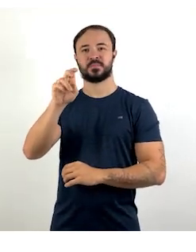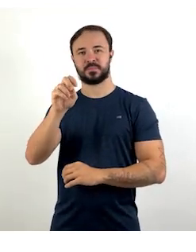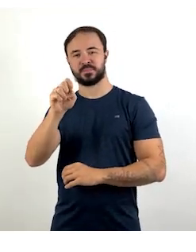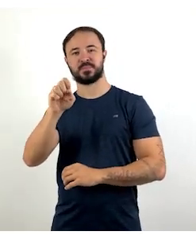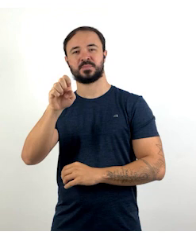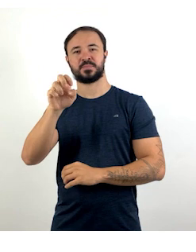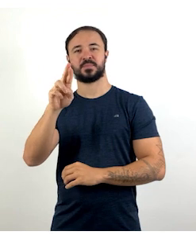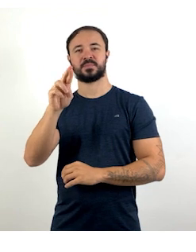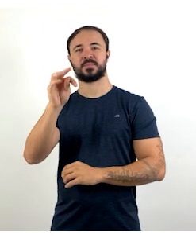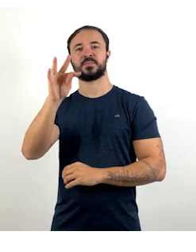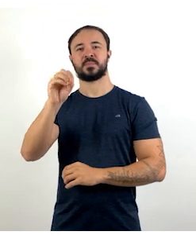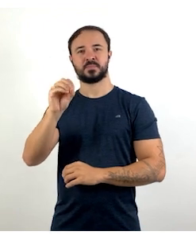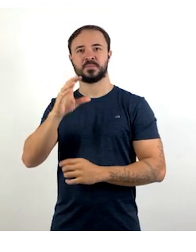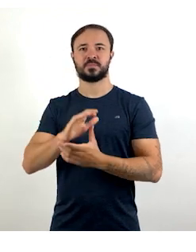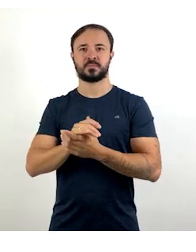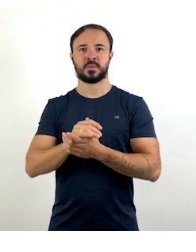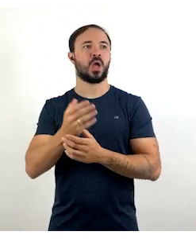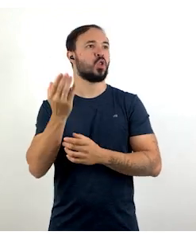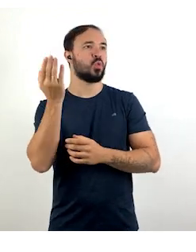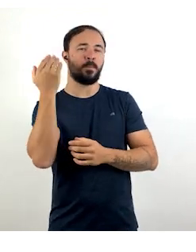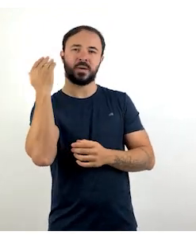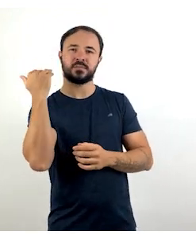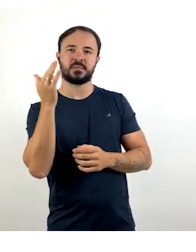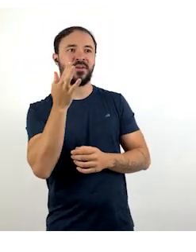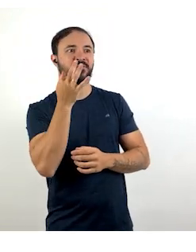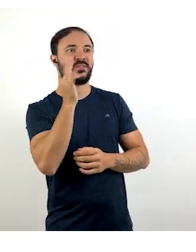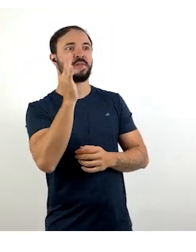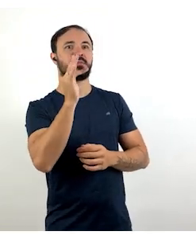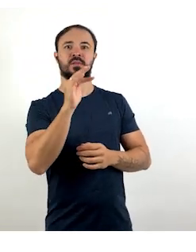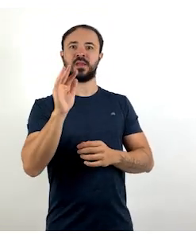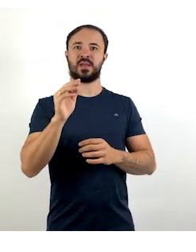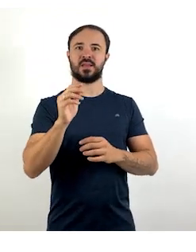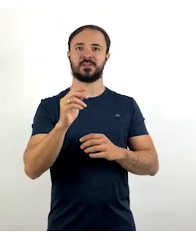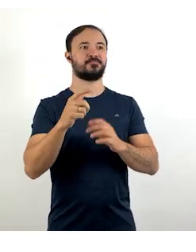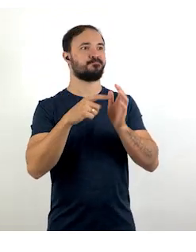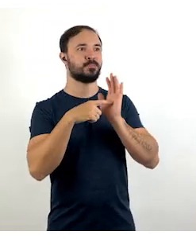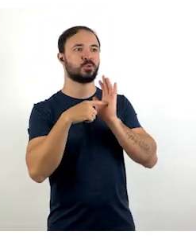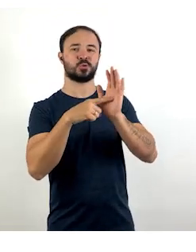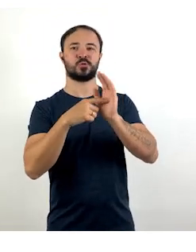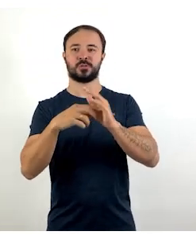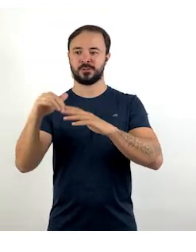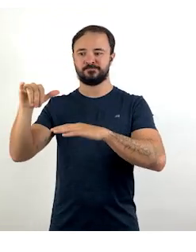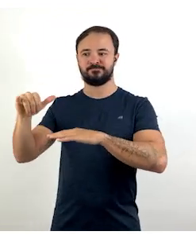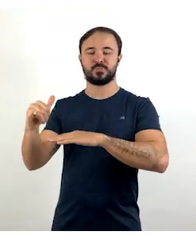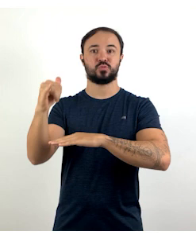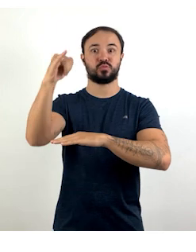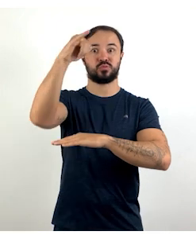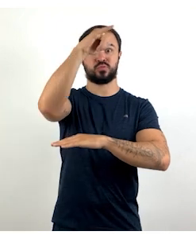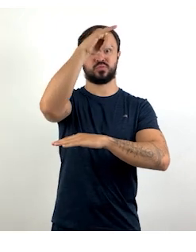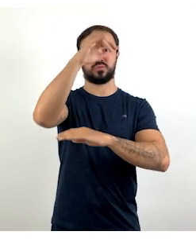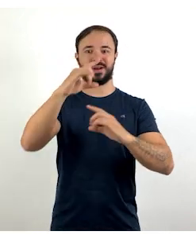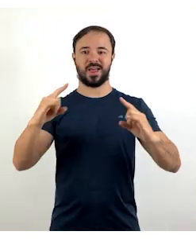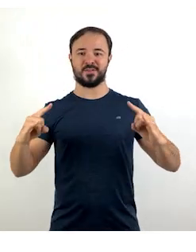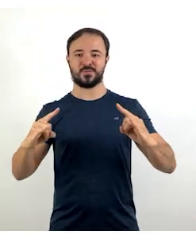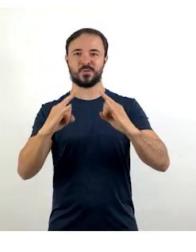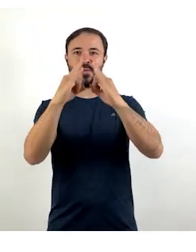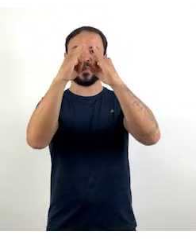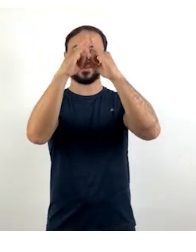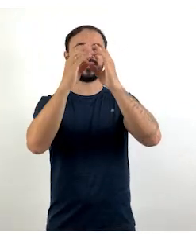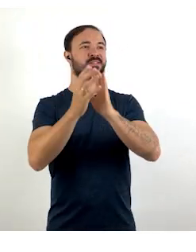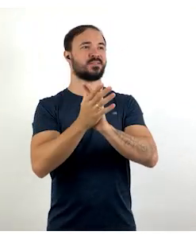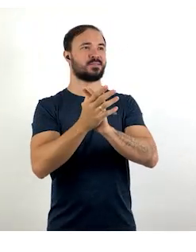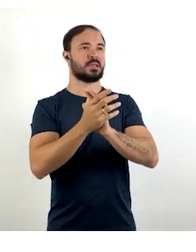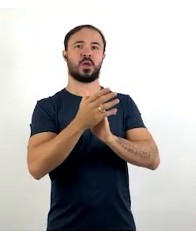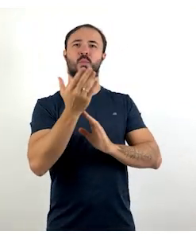Paris, já em 1906, promoveu um primeiro voo ao redor da Torre Eiffel, utilizando esse avião, um